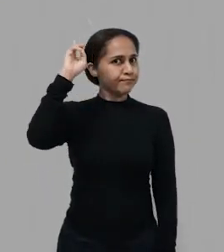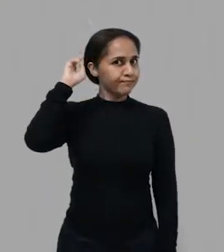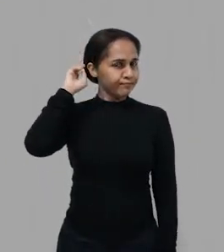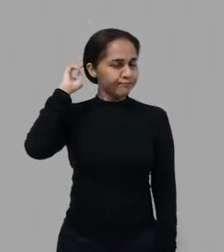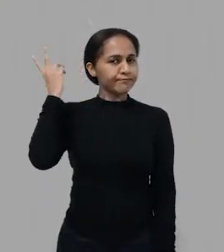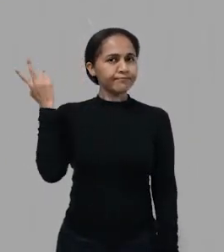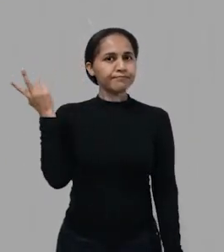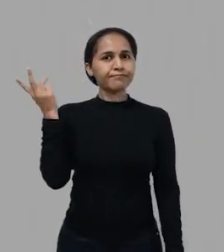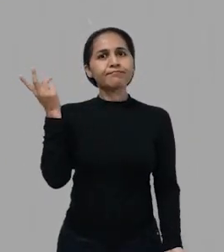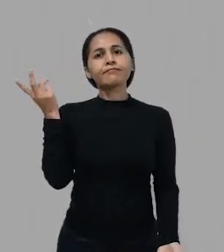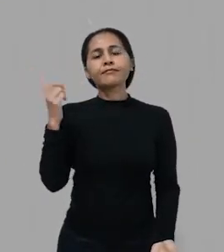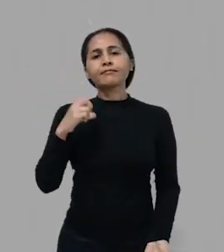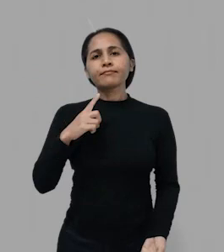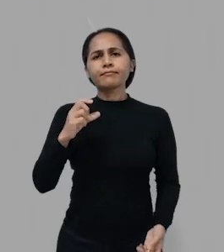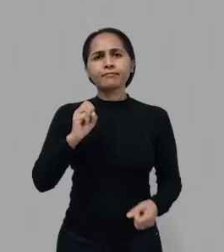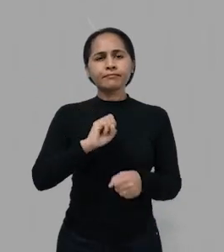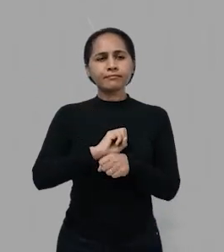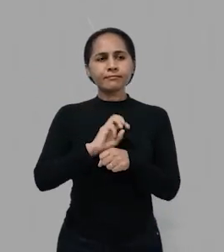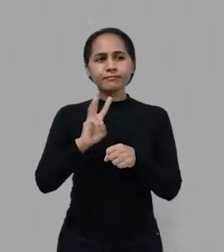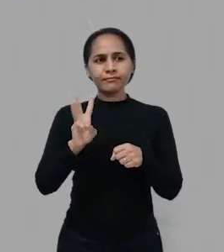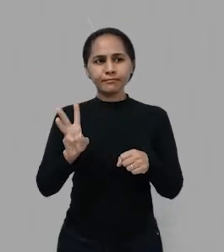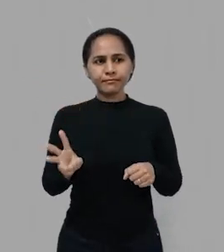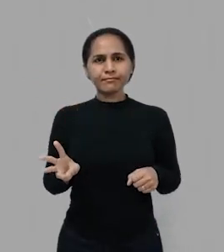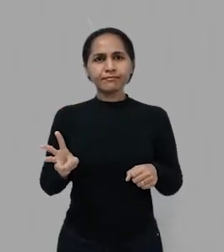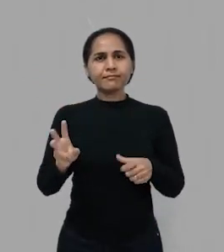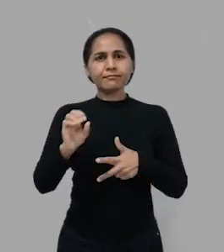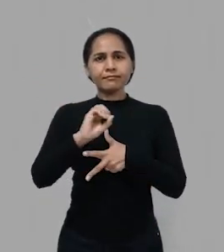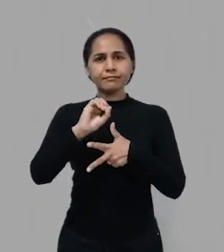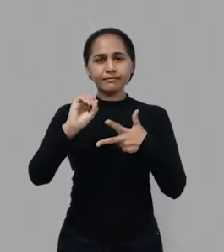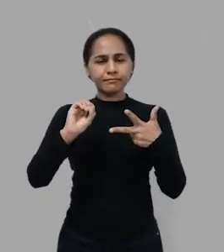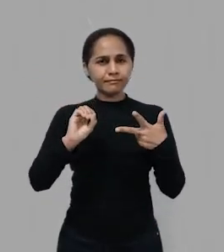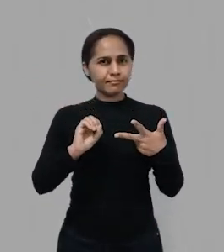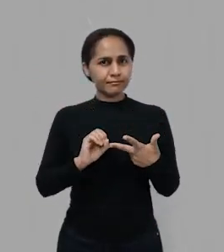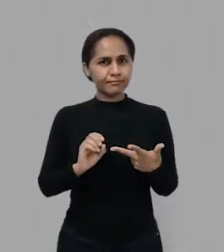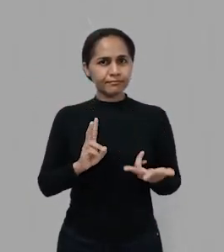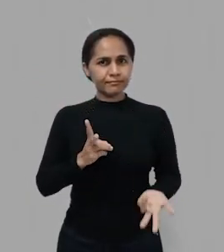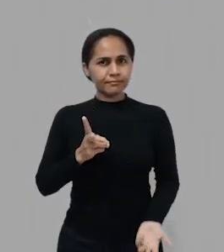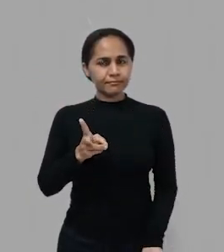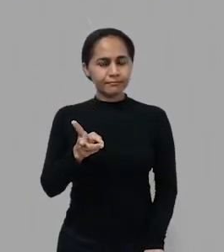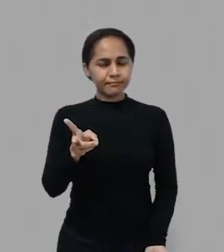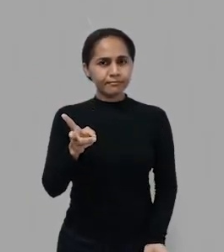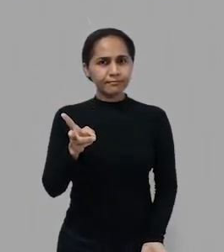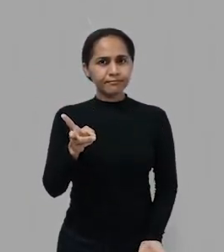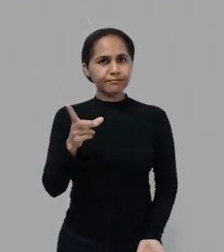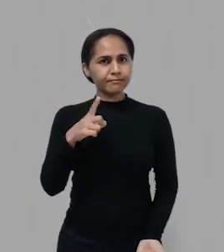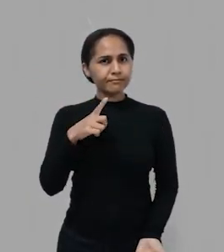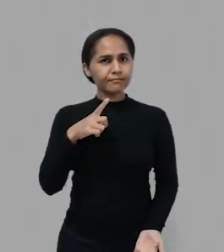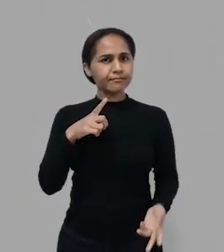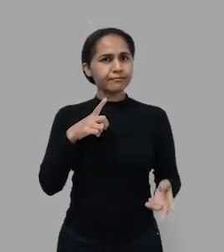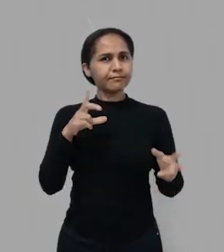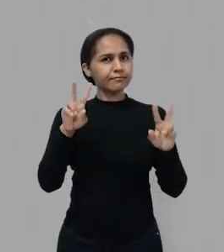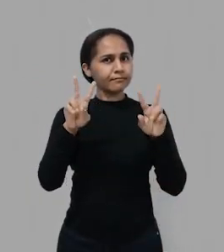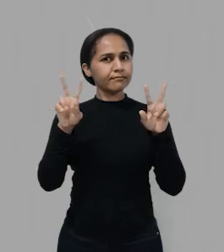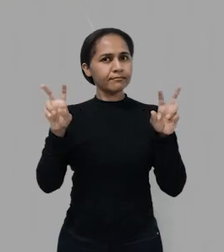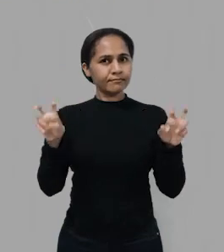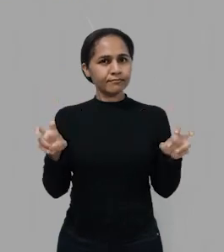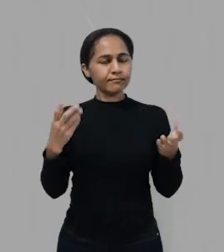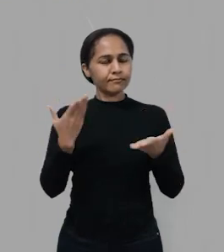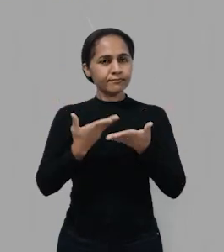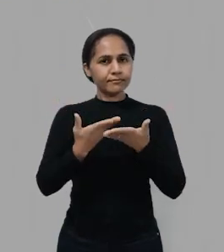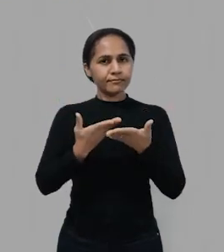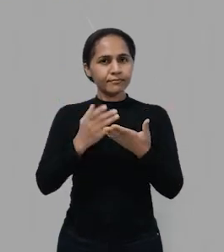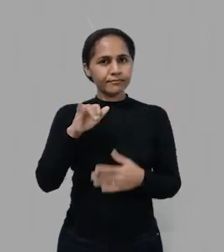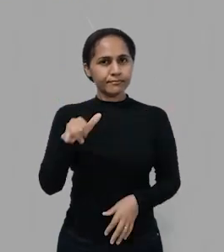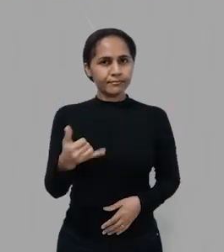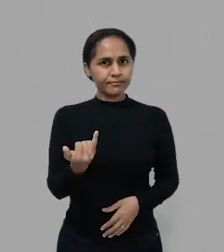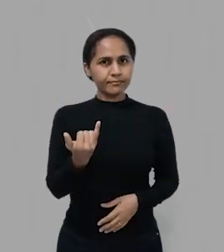vestibular da UEMA, no Enem. Então, vamos ter sempre uma questão envolvida com relação à isomeria química.